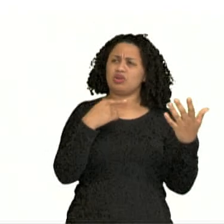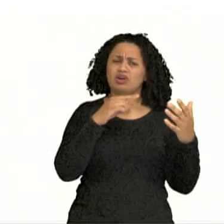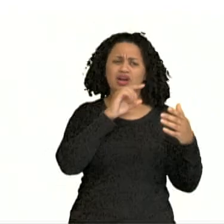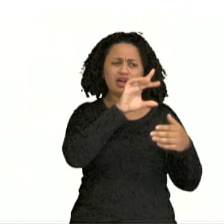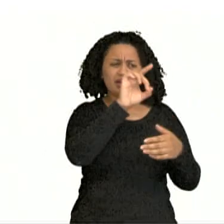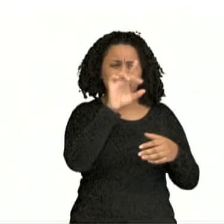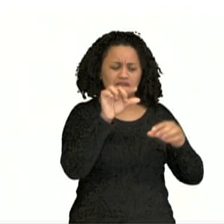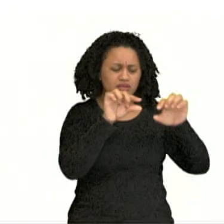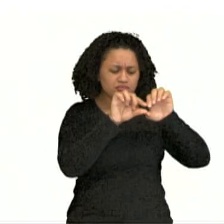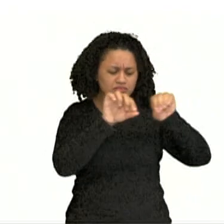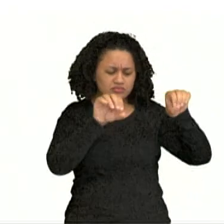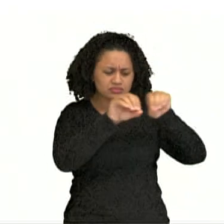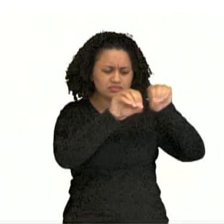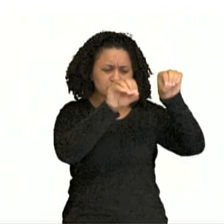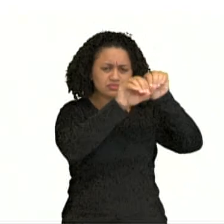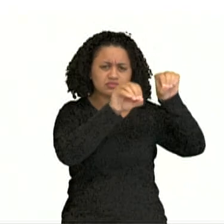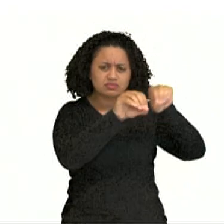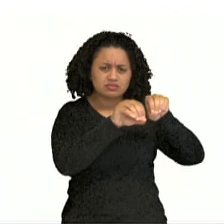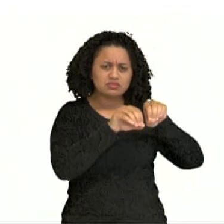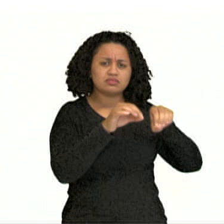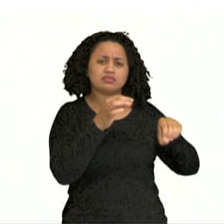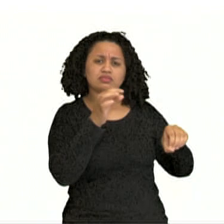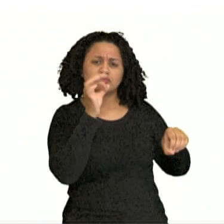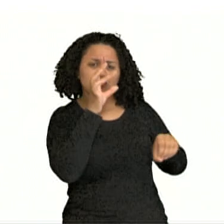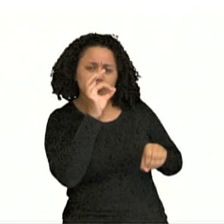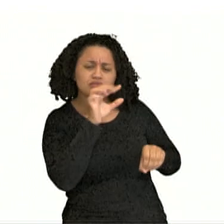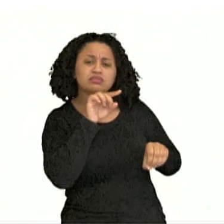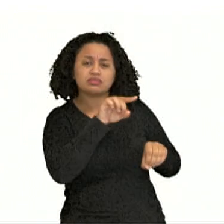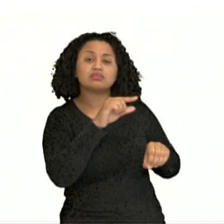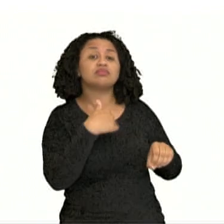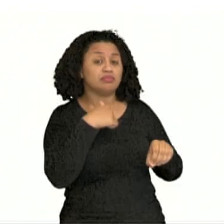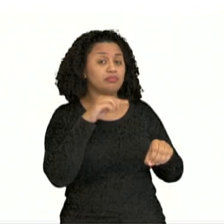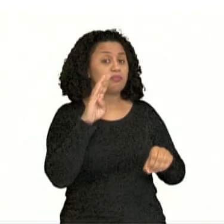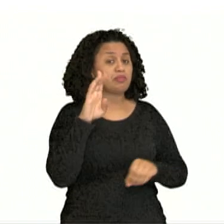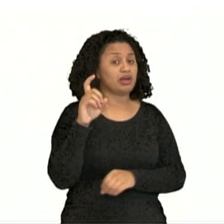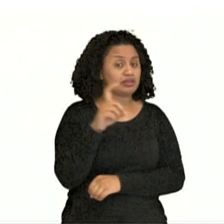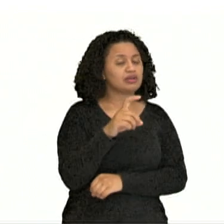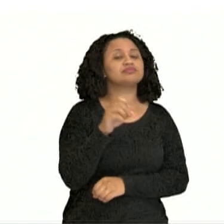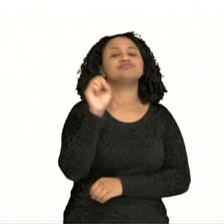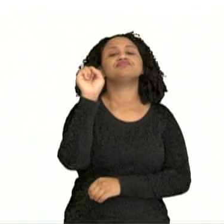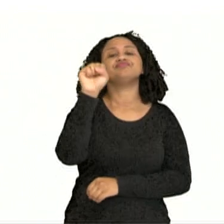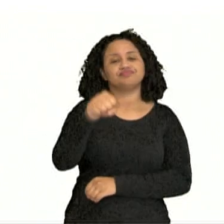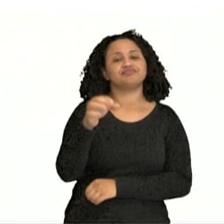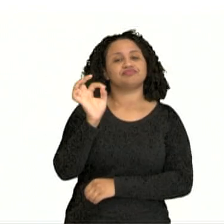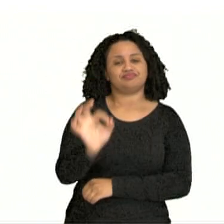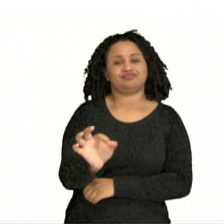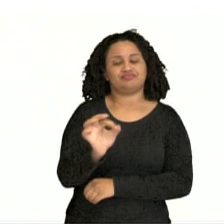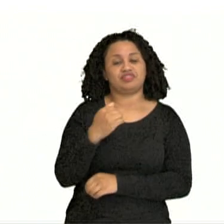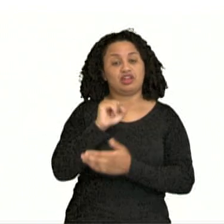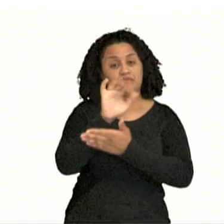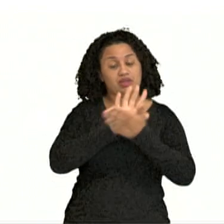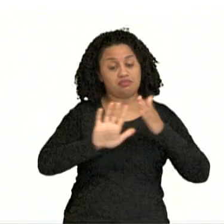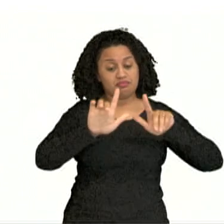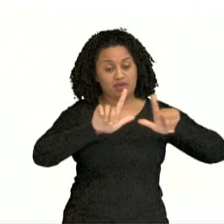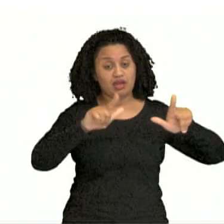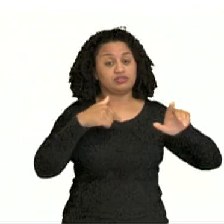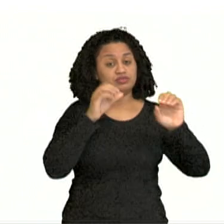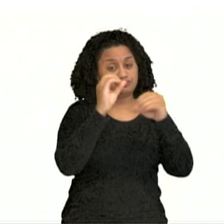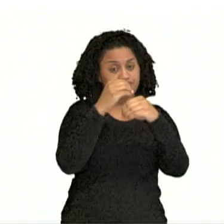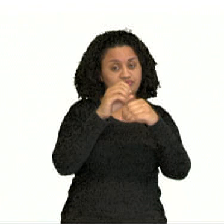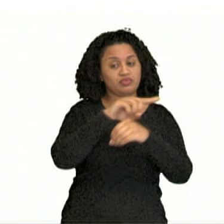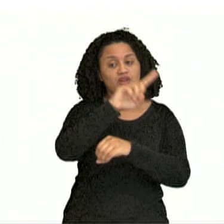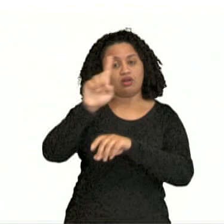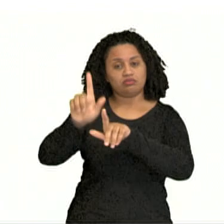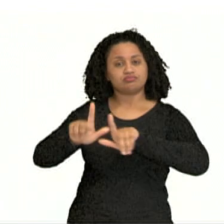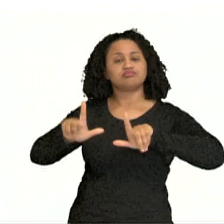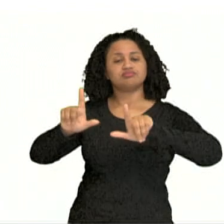desses bastõezinhos verdinhos são bactérias? São. É uma imagem de microscópio. Olha na